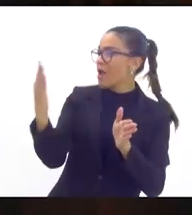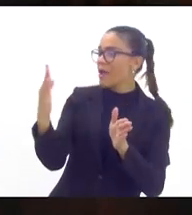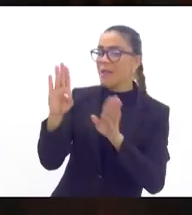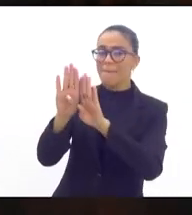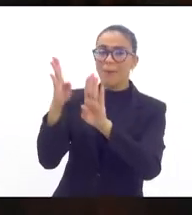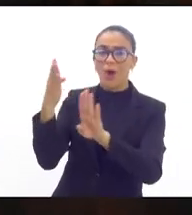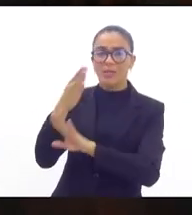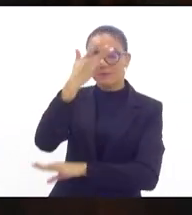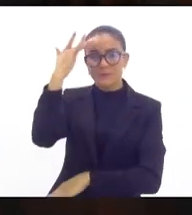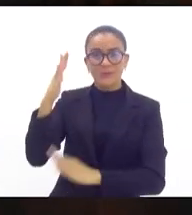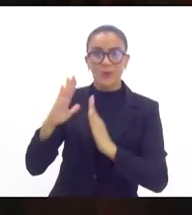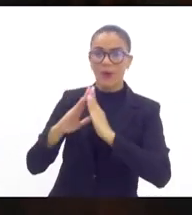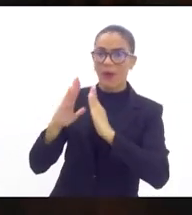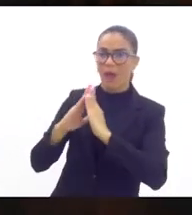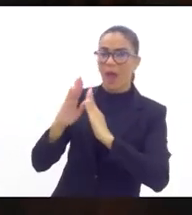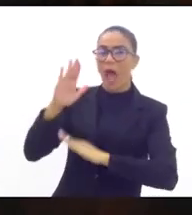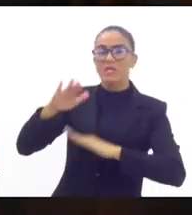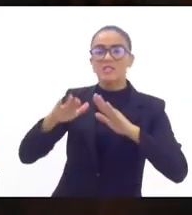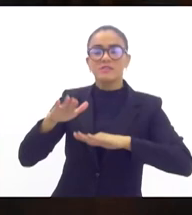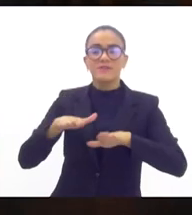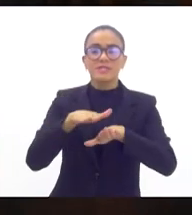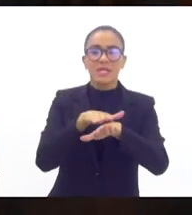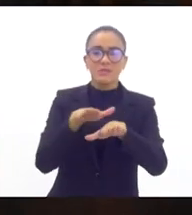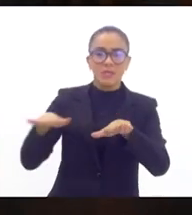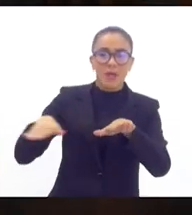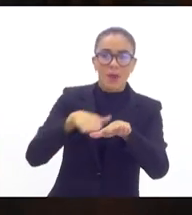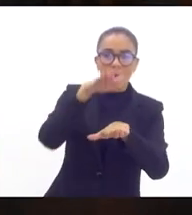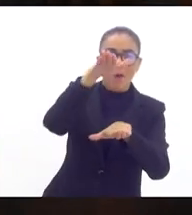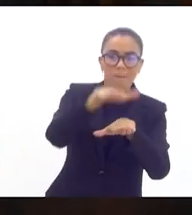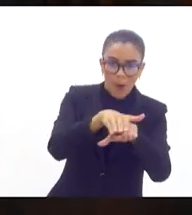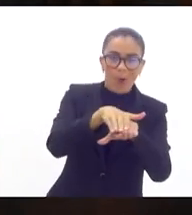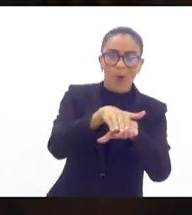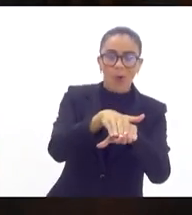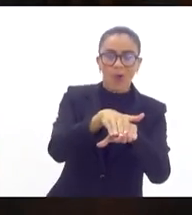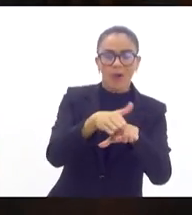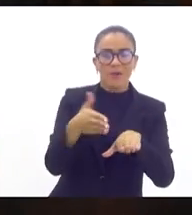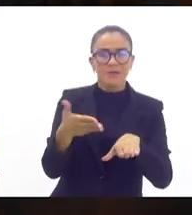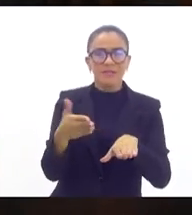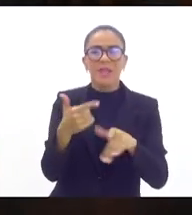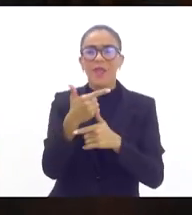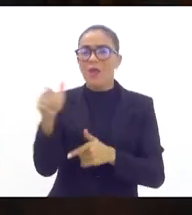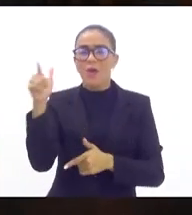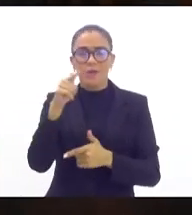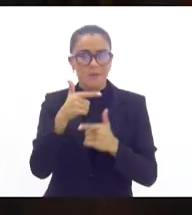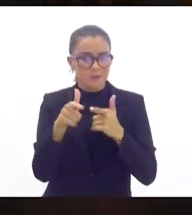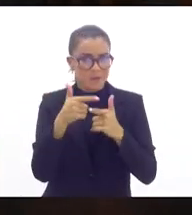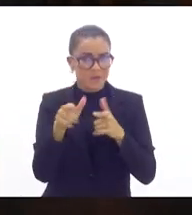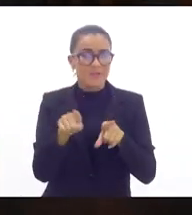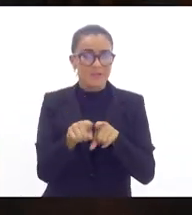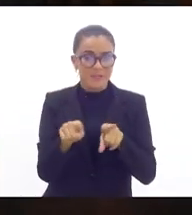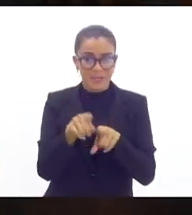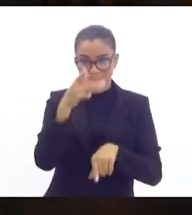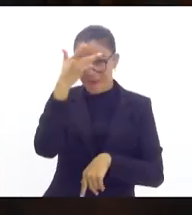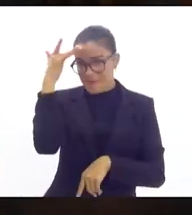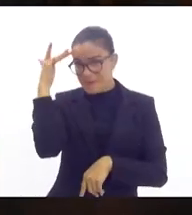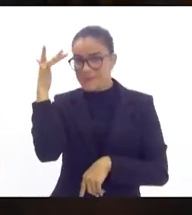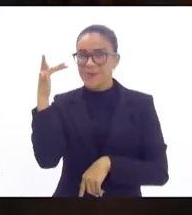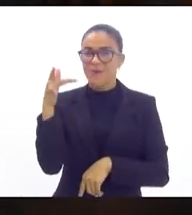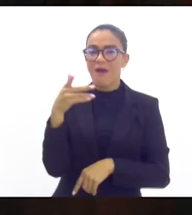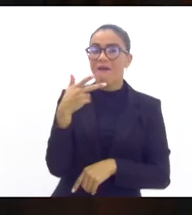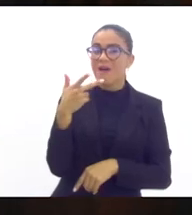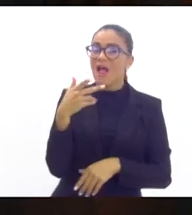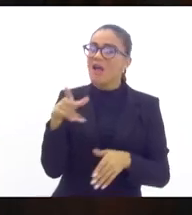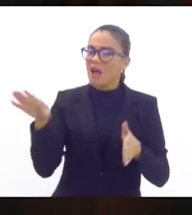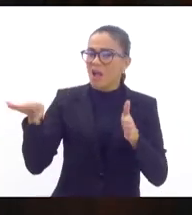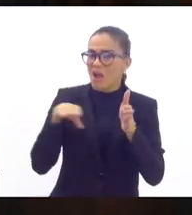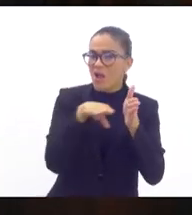quando não estaciona em cima da calçada ali da linha do trem e tem outro problema ainda as pessoas que caem naquela história ali de botar